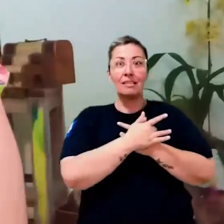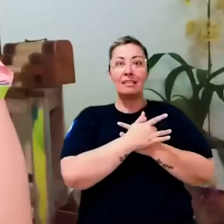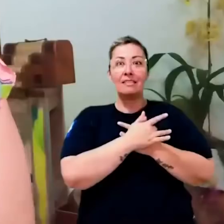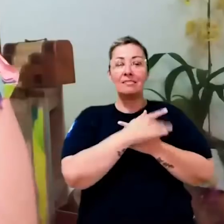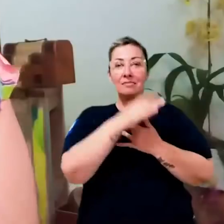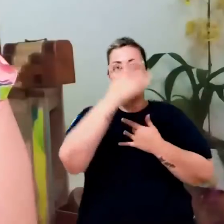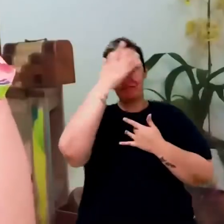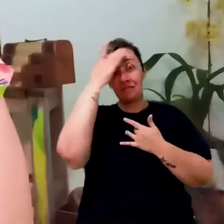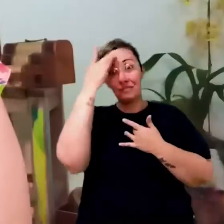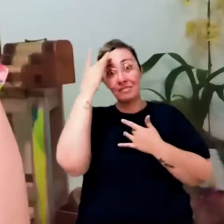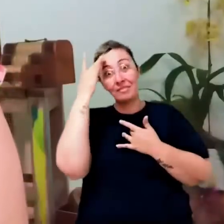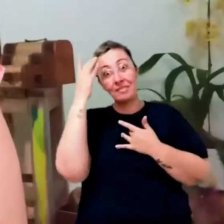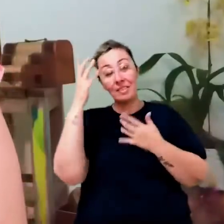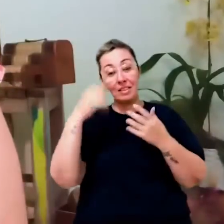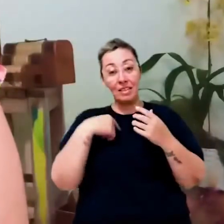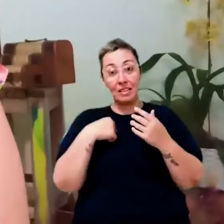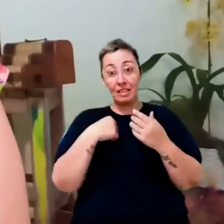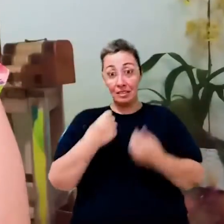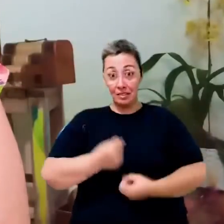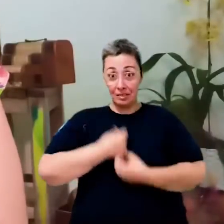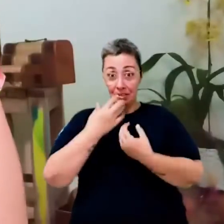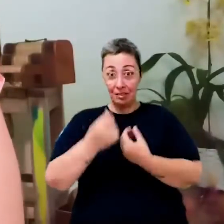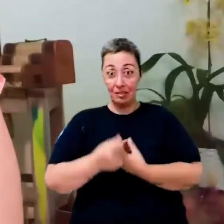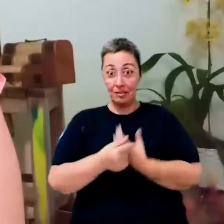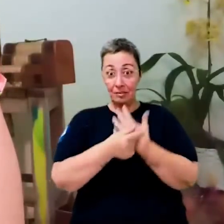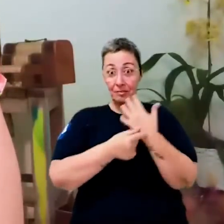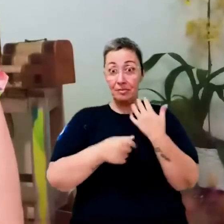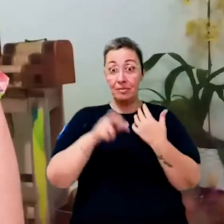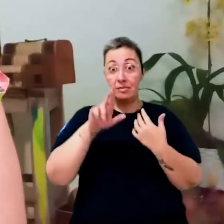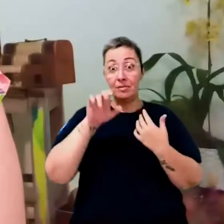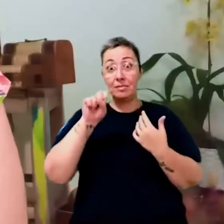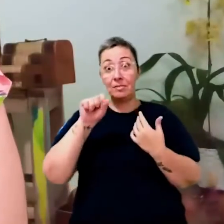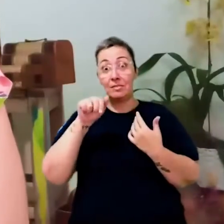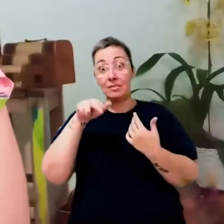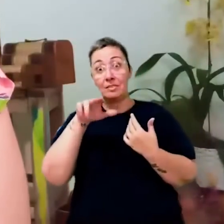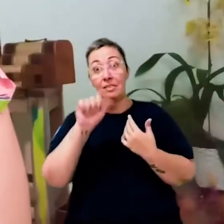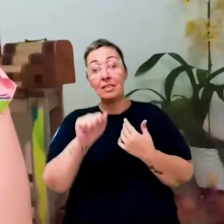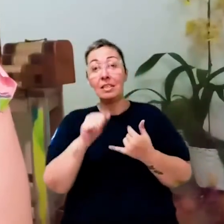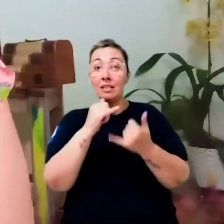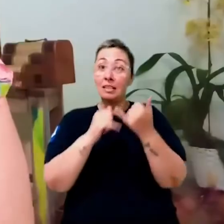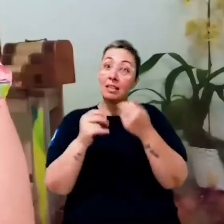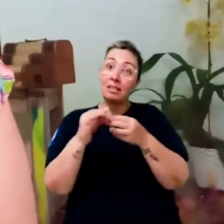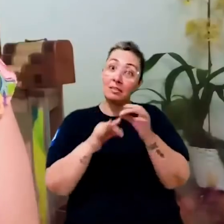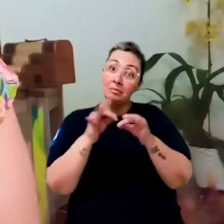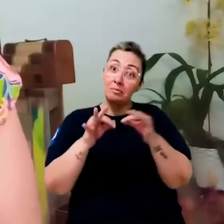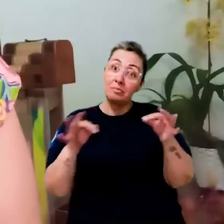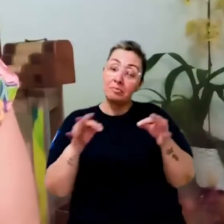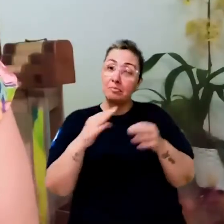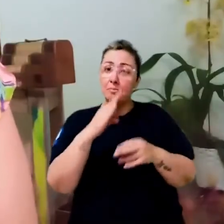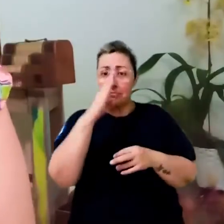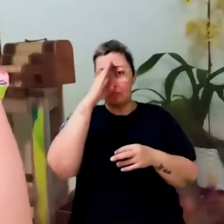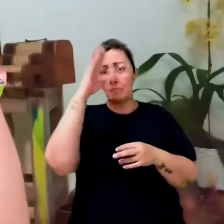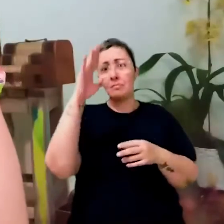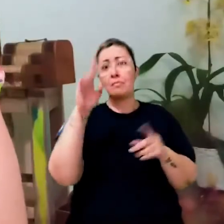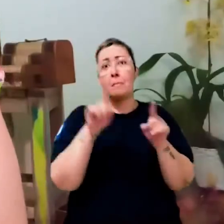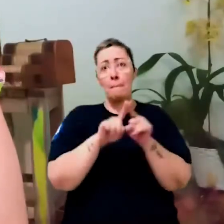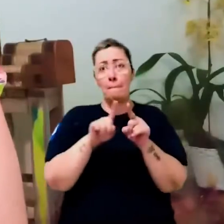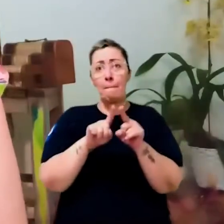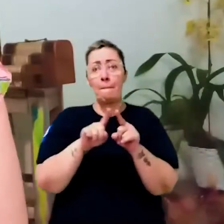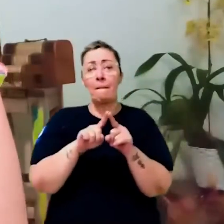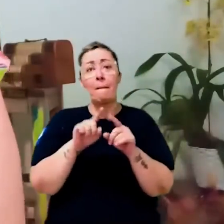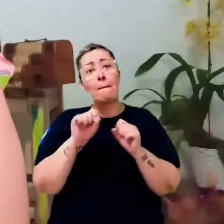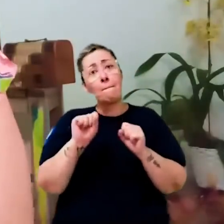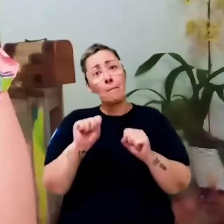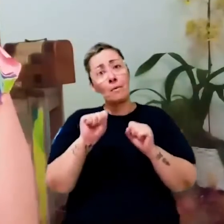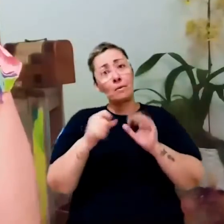Eu trago este poema de Rosiana Murray para vocês como um presente. E principalmente para que eu possa